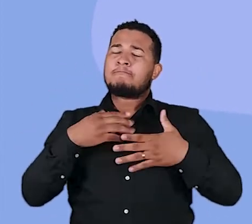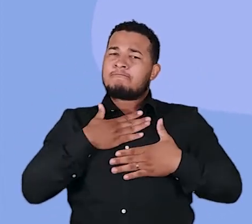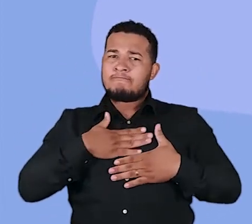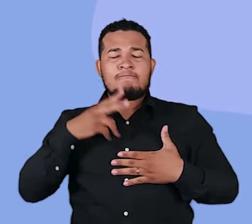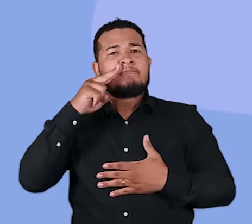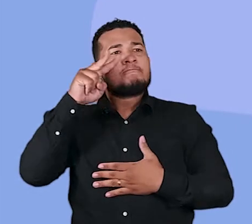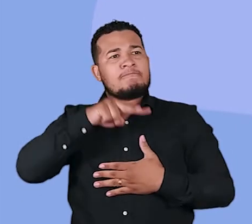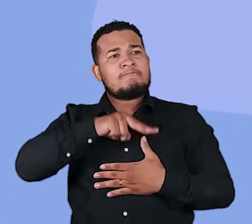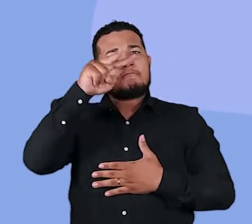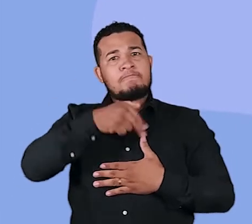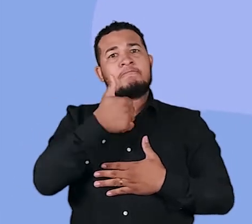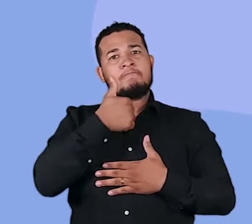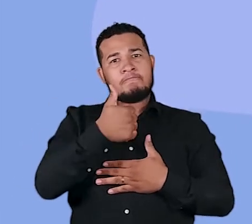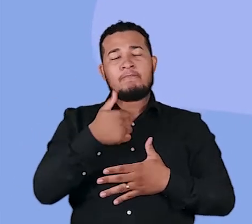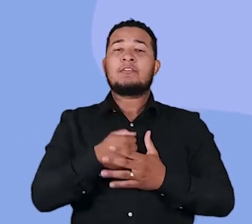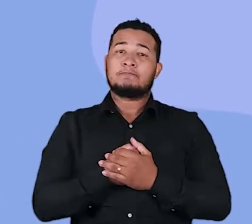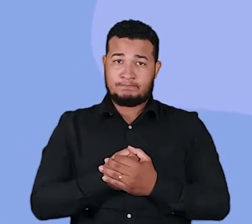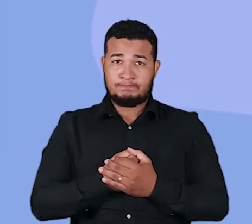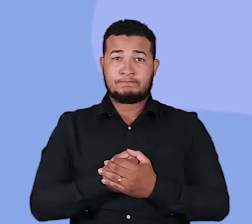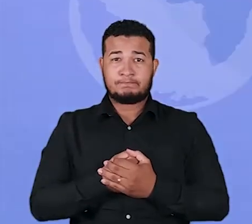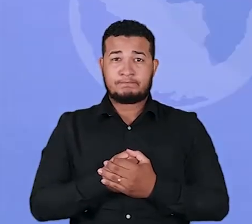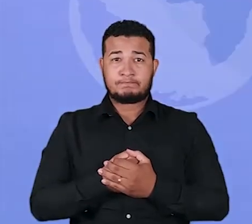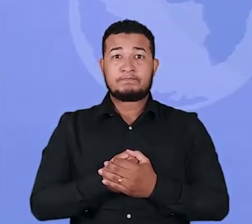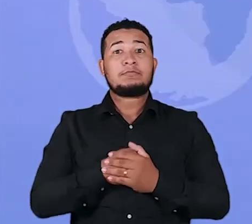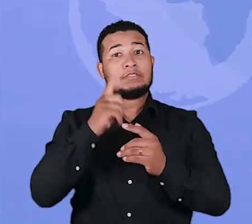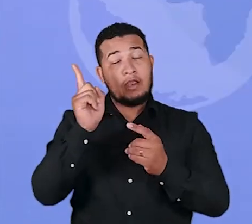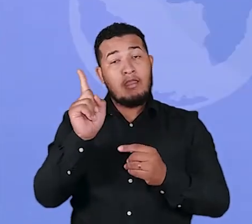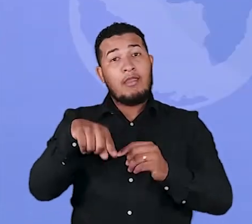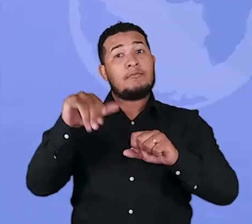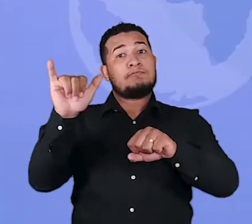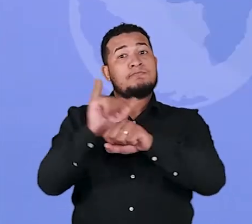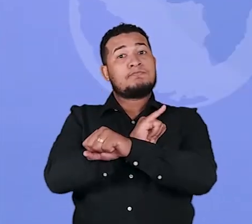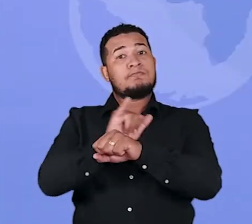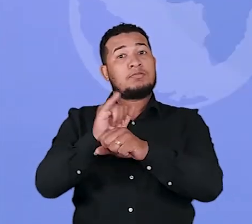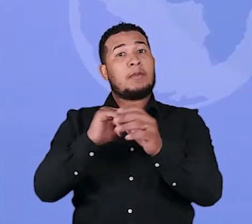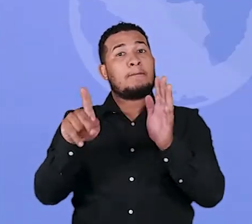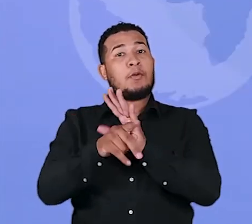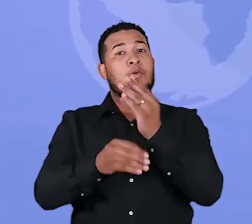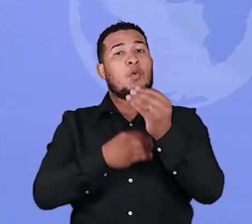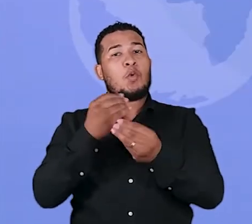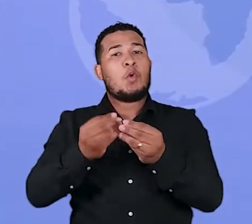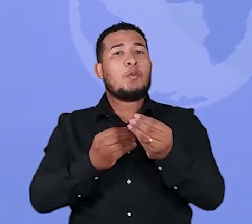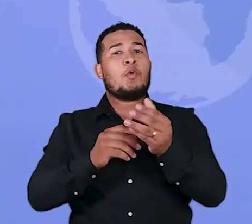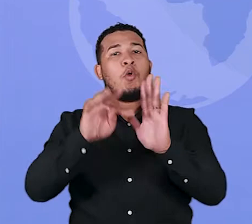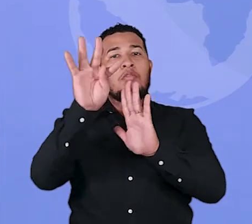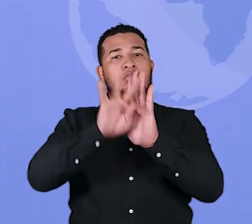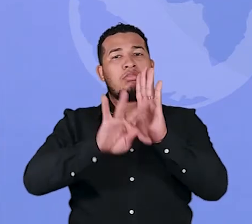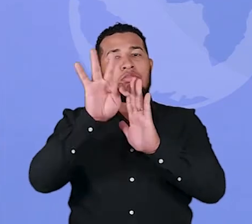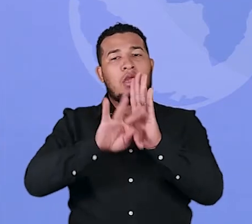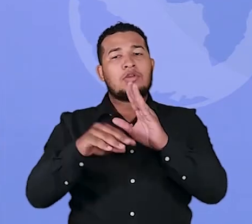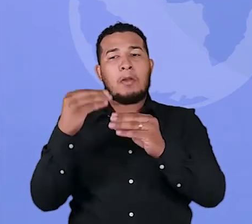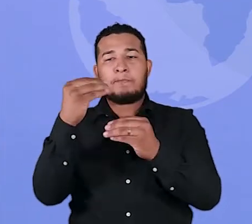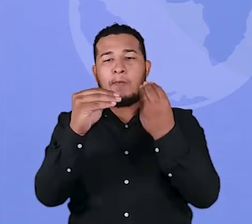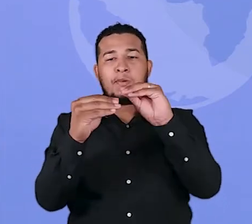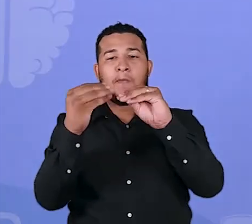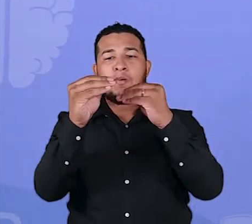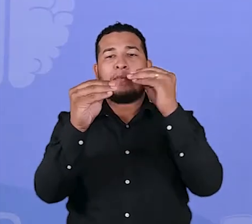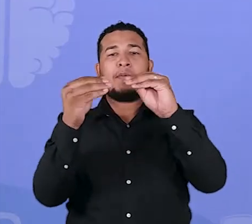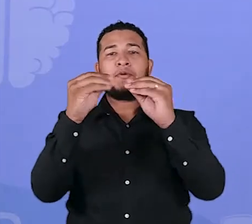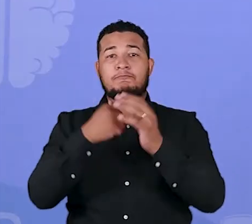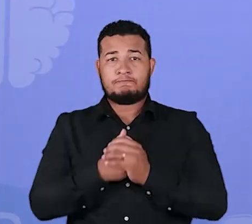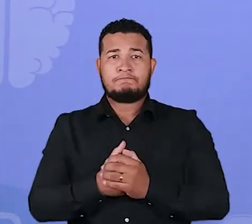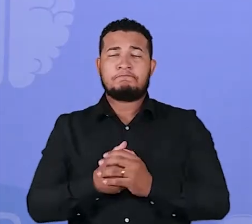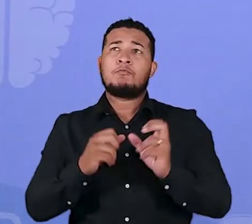agradável para o leitor. Então, mecanismos de construção textual.